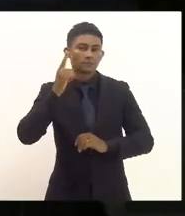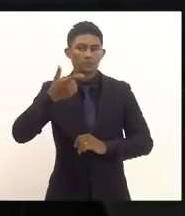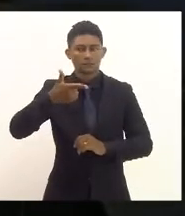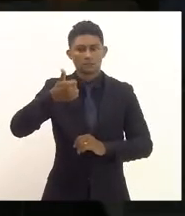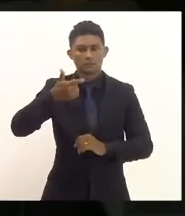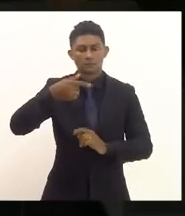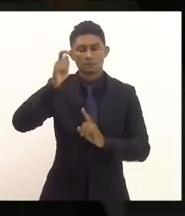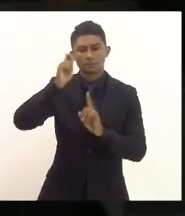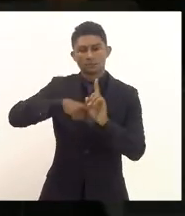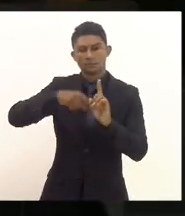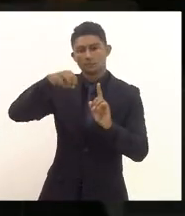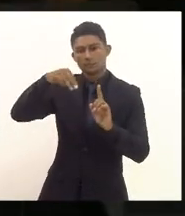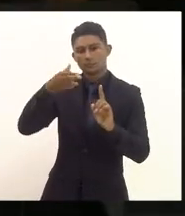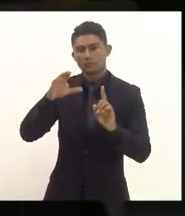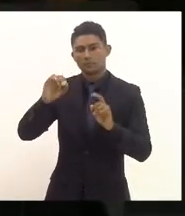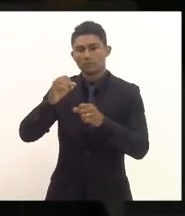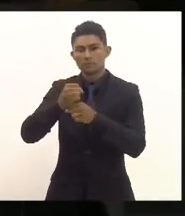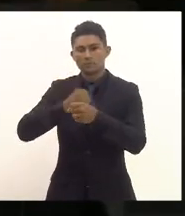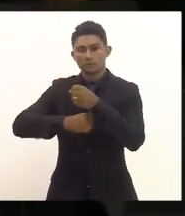maio de 1977